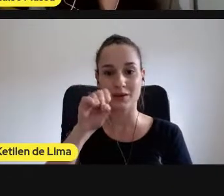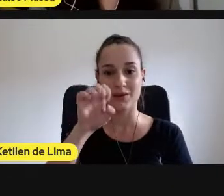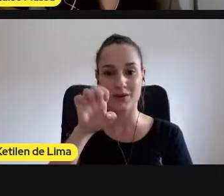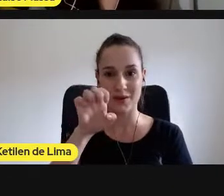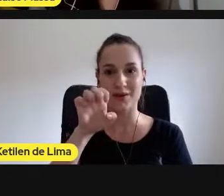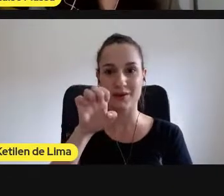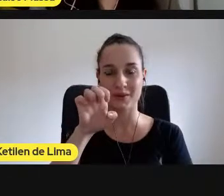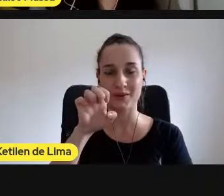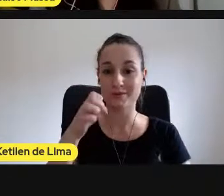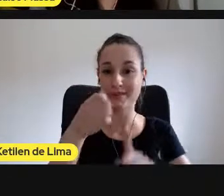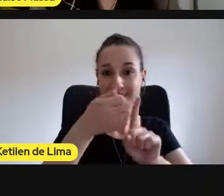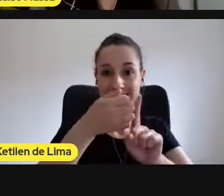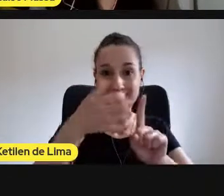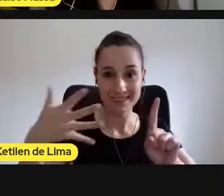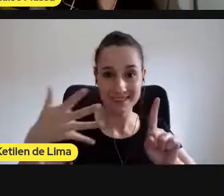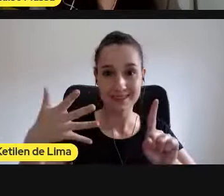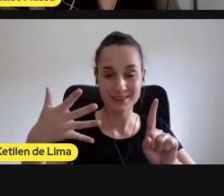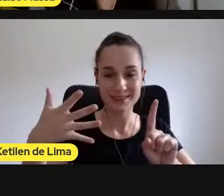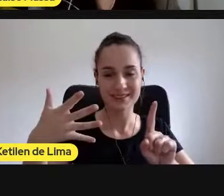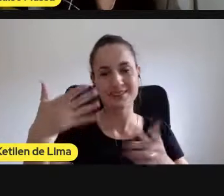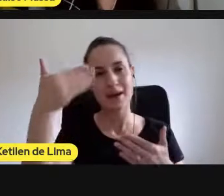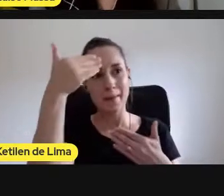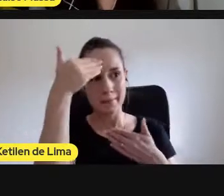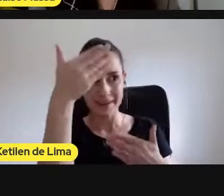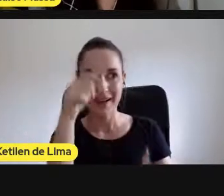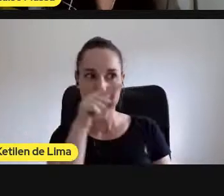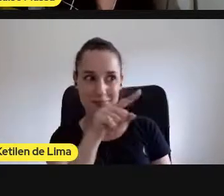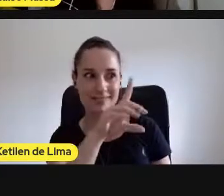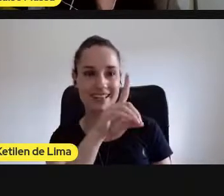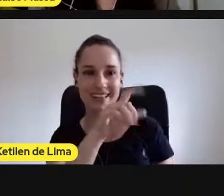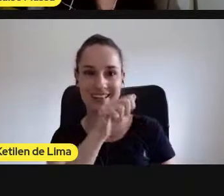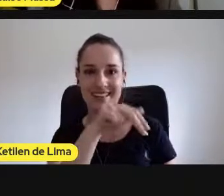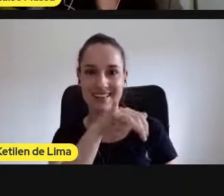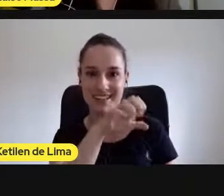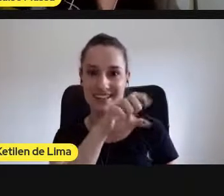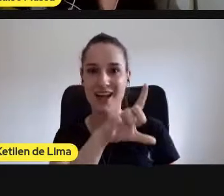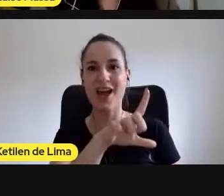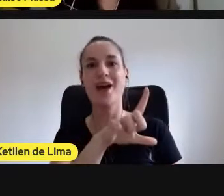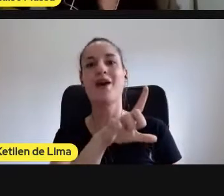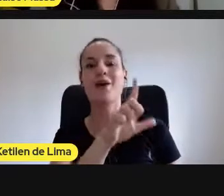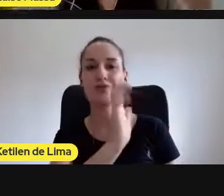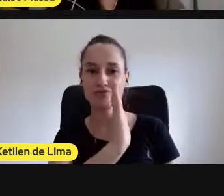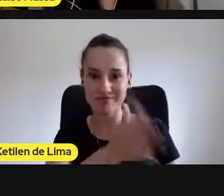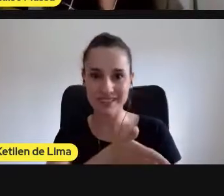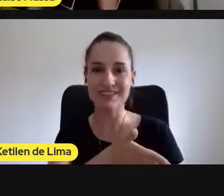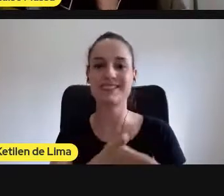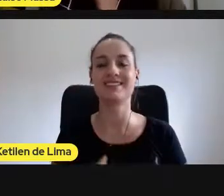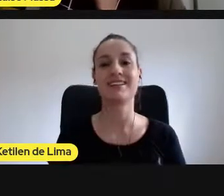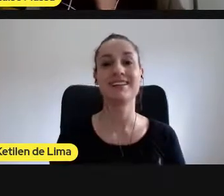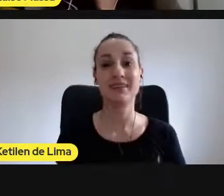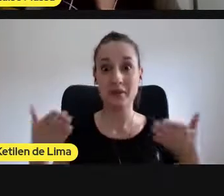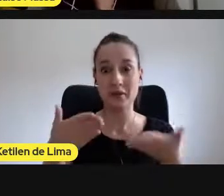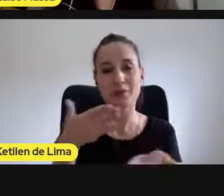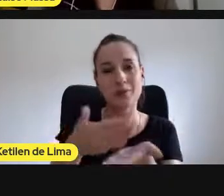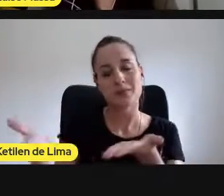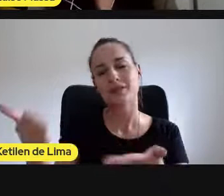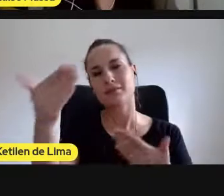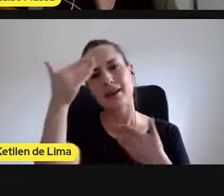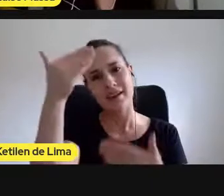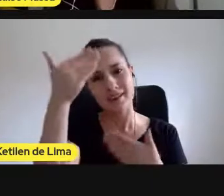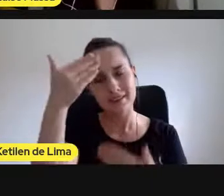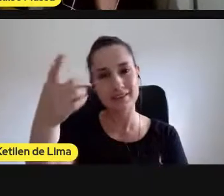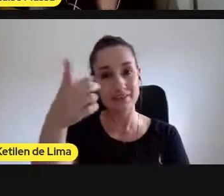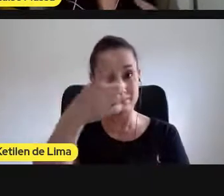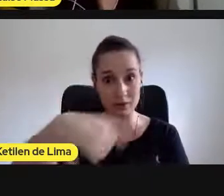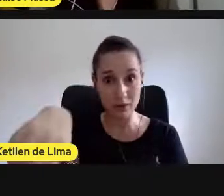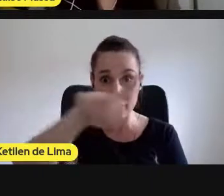Agradeço porque a gente está numa faculdade, né, que a gente tem grandes projetos de extensão, que é quando a universidade vai para fora. E isso é muito bom, né? Porque a